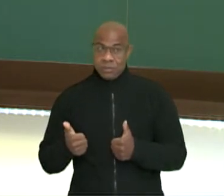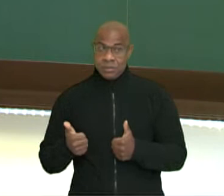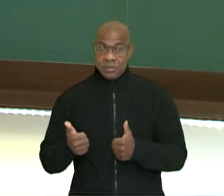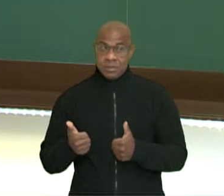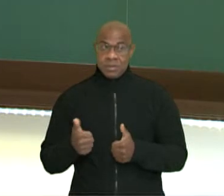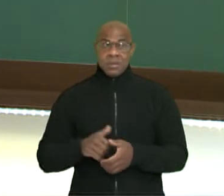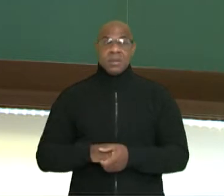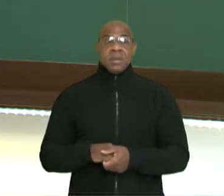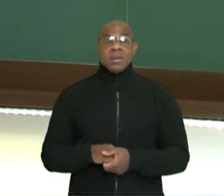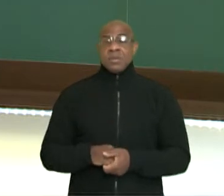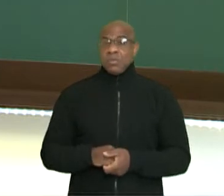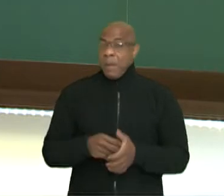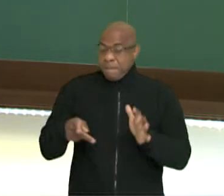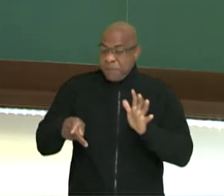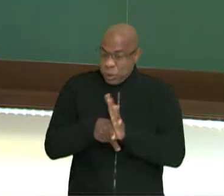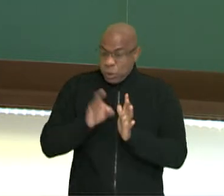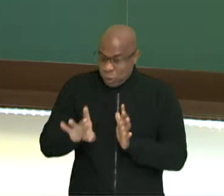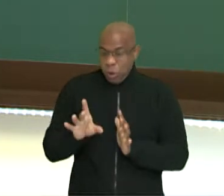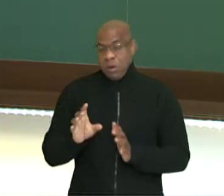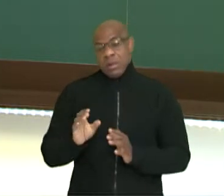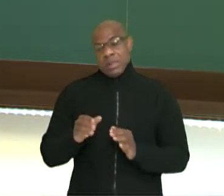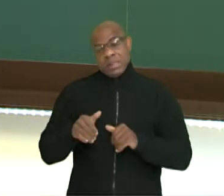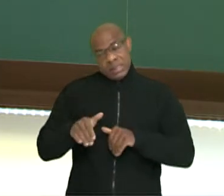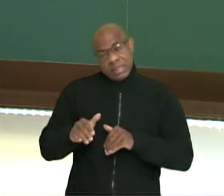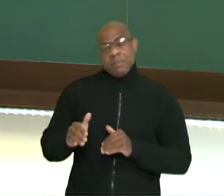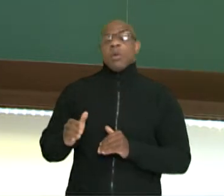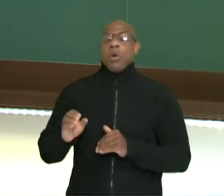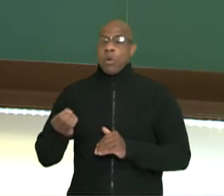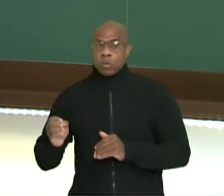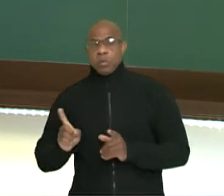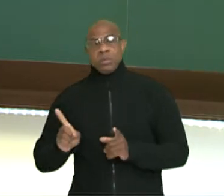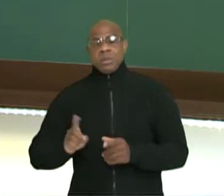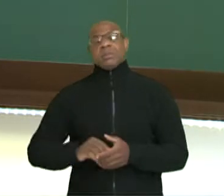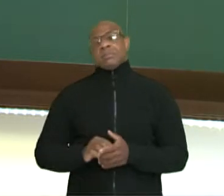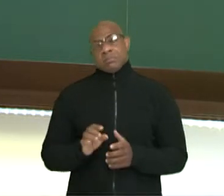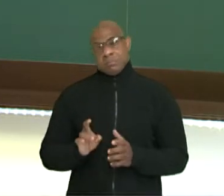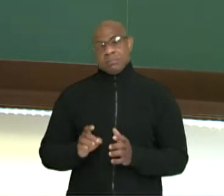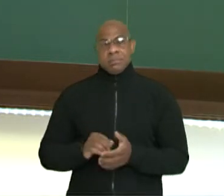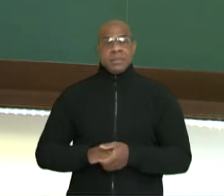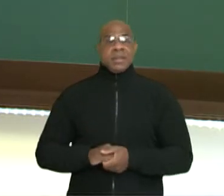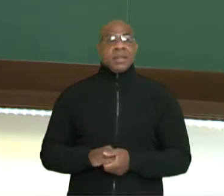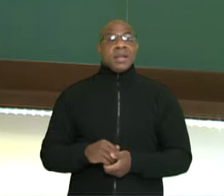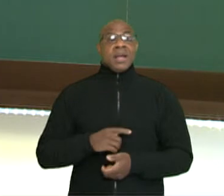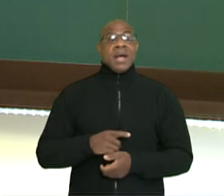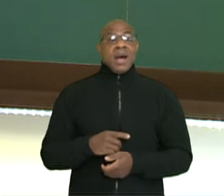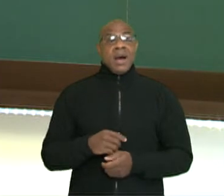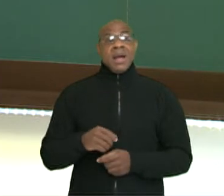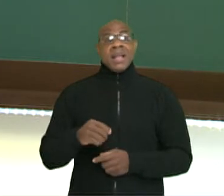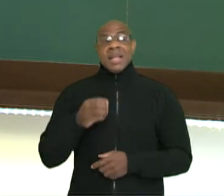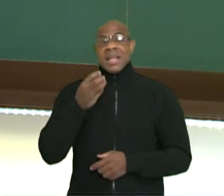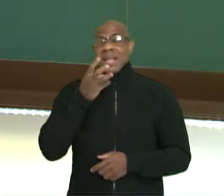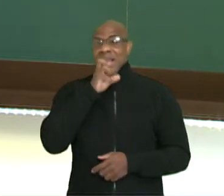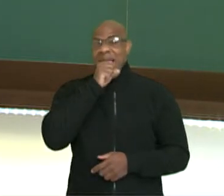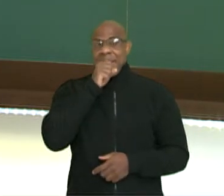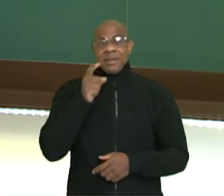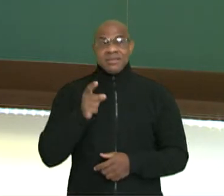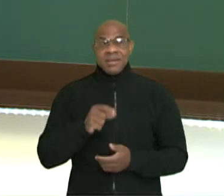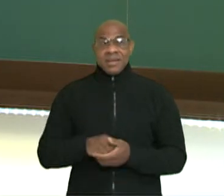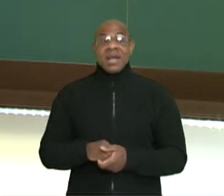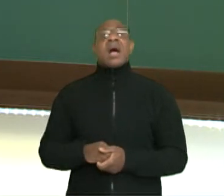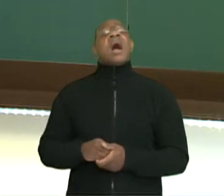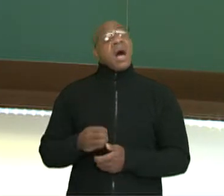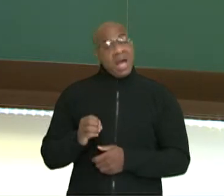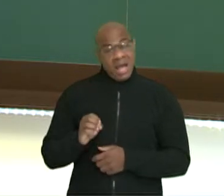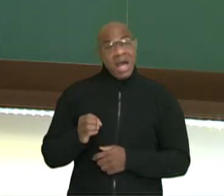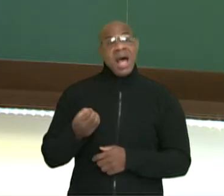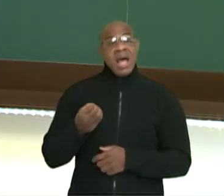exclusivamente setembro e outubro, tá? Pode ser que tenha mais. Então, no caso da banana, tem. Banana e a laranja, cadê? Laranja também, ó, setembro